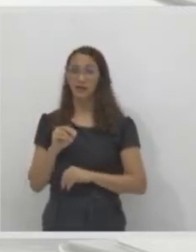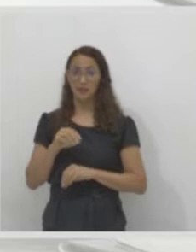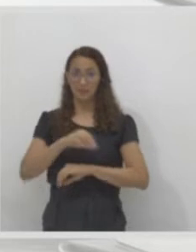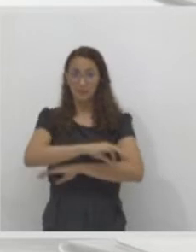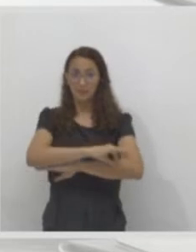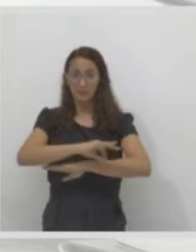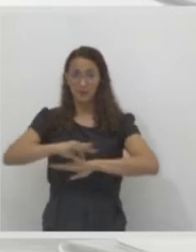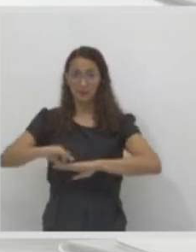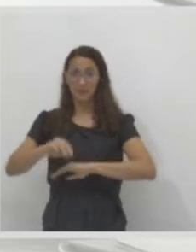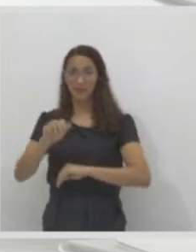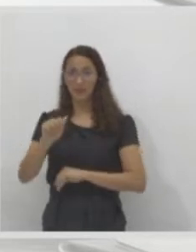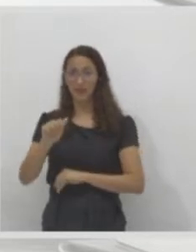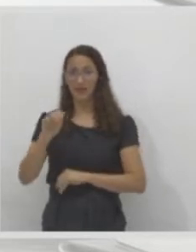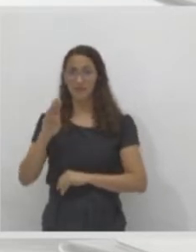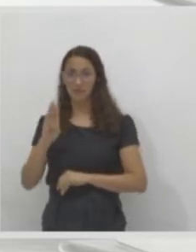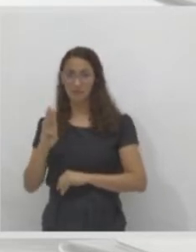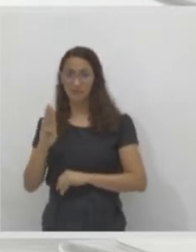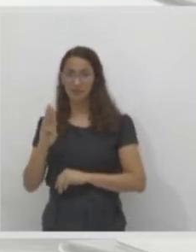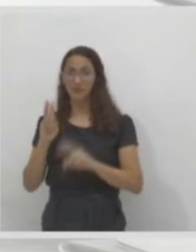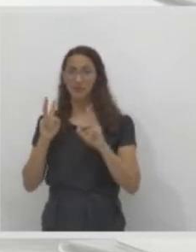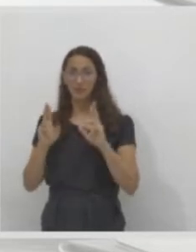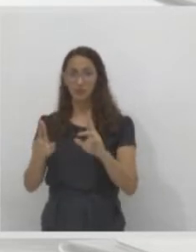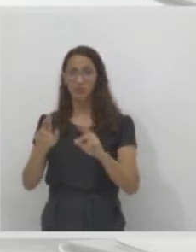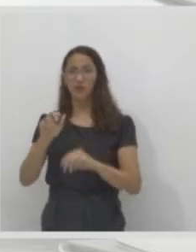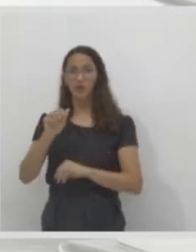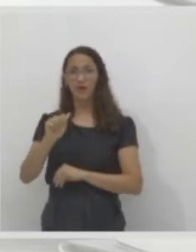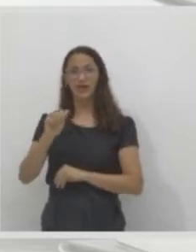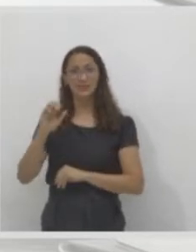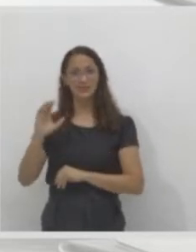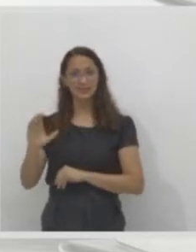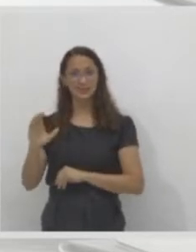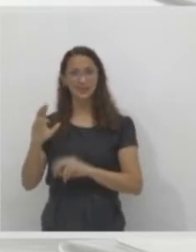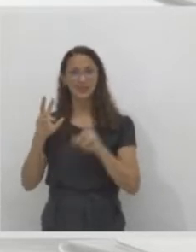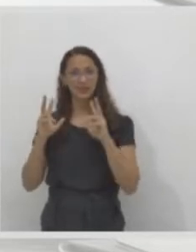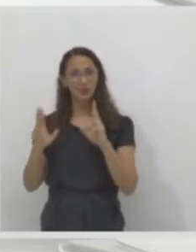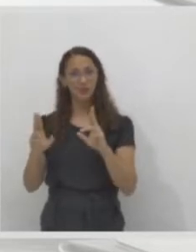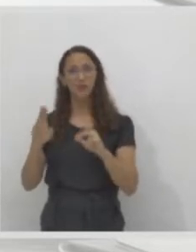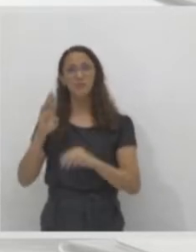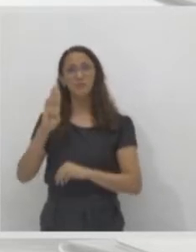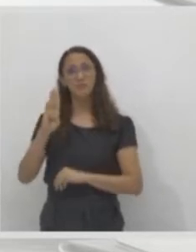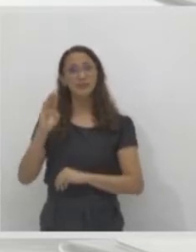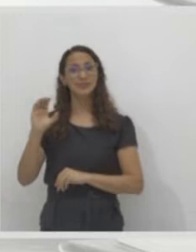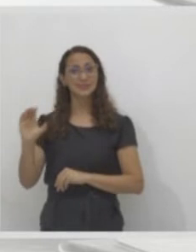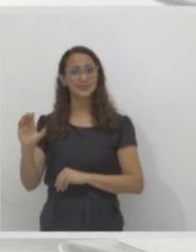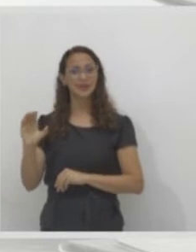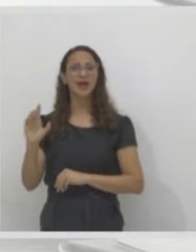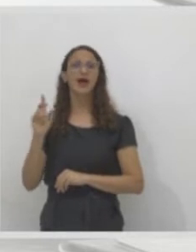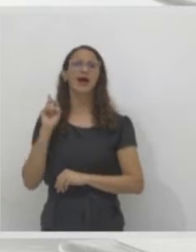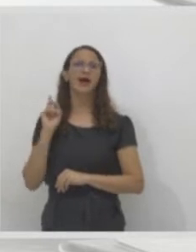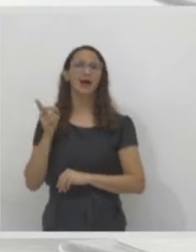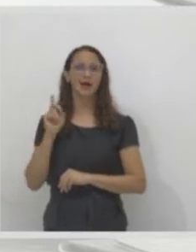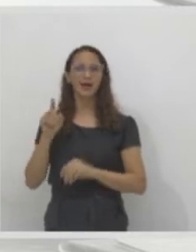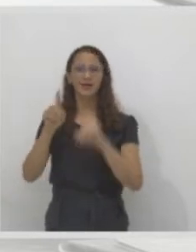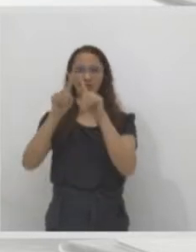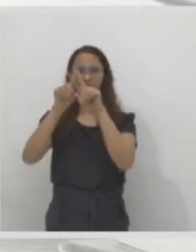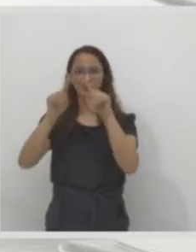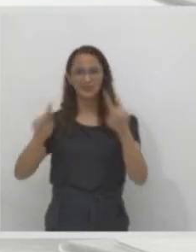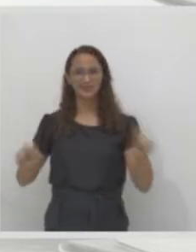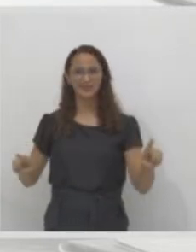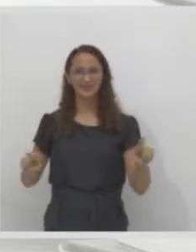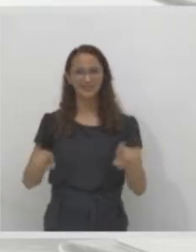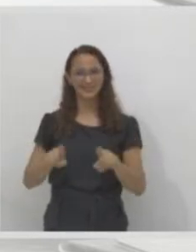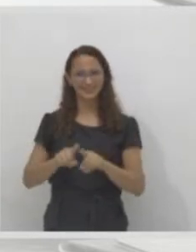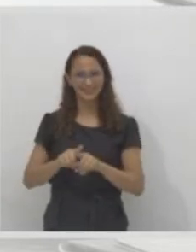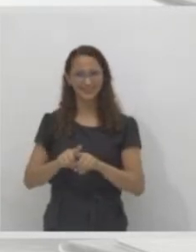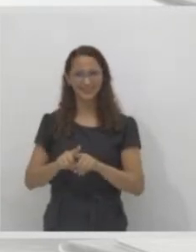AB igual à medida AC, que é igual à medida BC. Logo, eu tenho um triângulo chamado